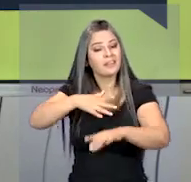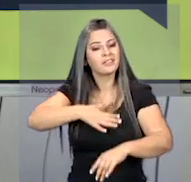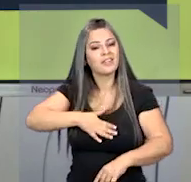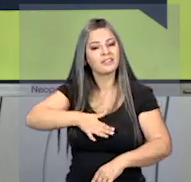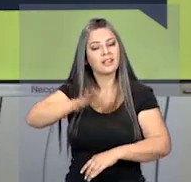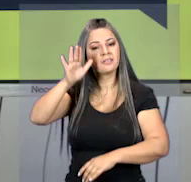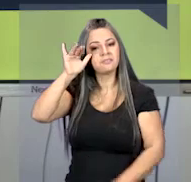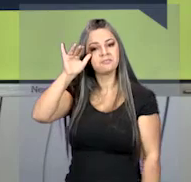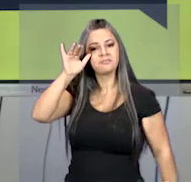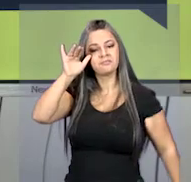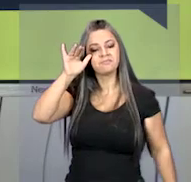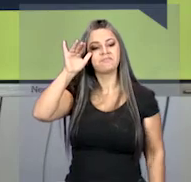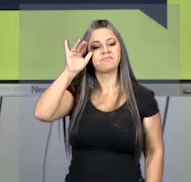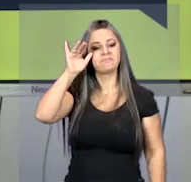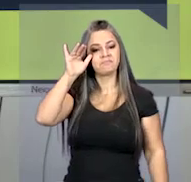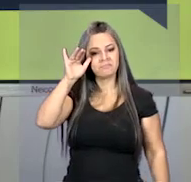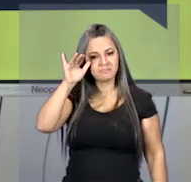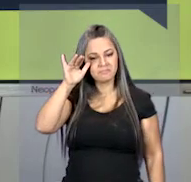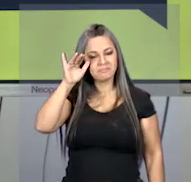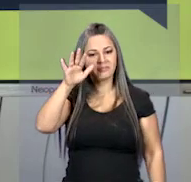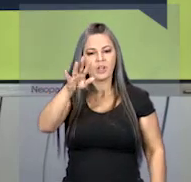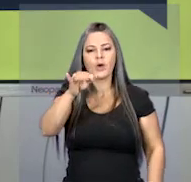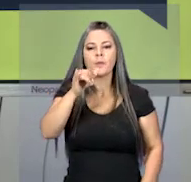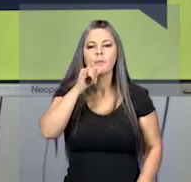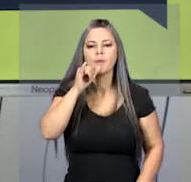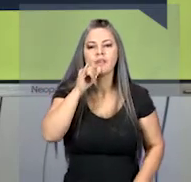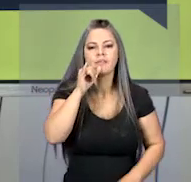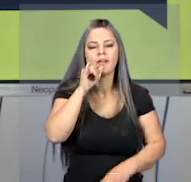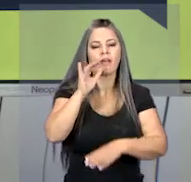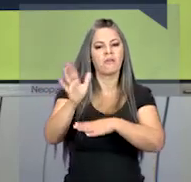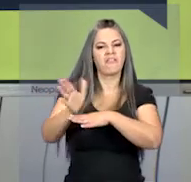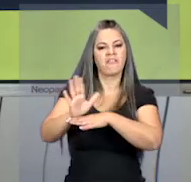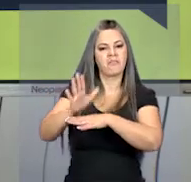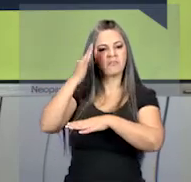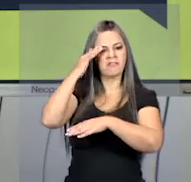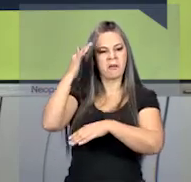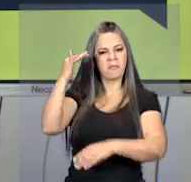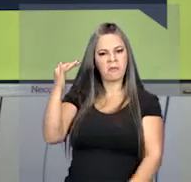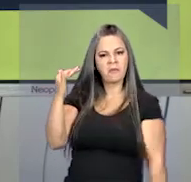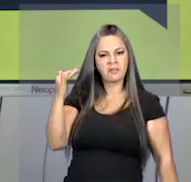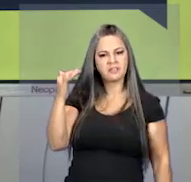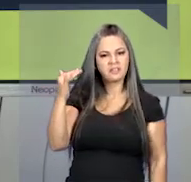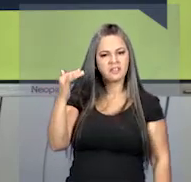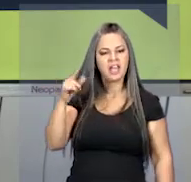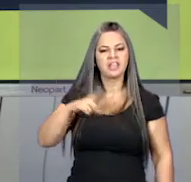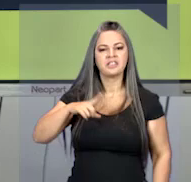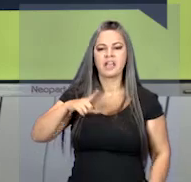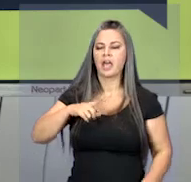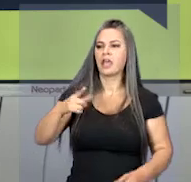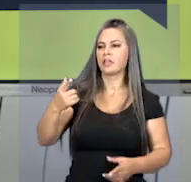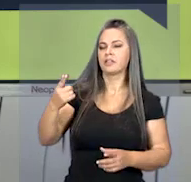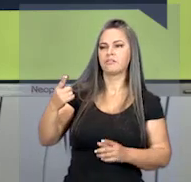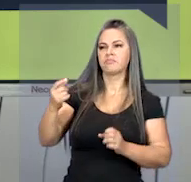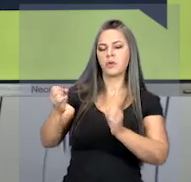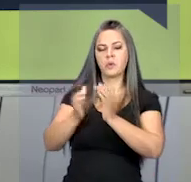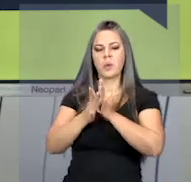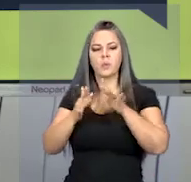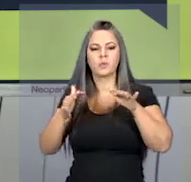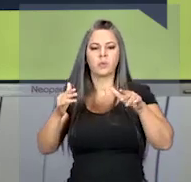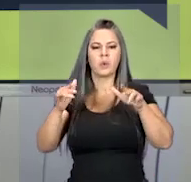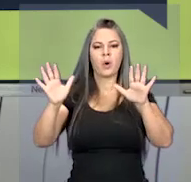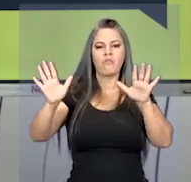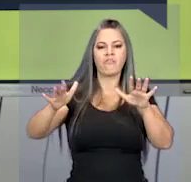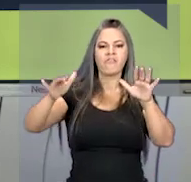né? Os filmes que talvez deram mais ibope no cinema foram aqueles filmes repletos de seres imaginários, né? De seres que